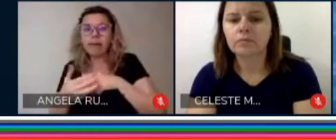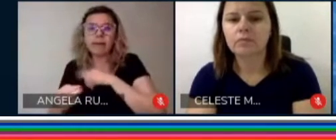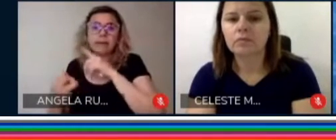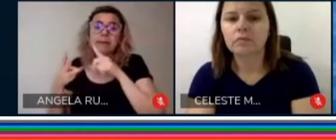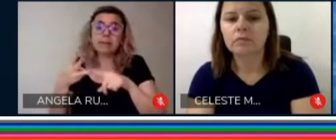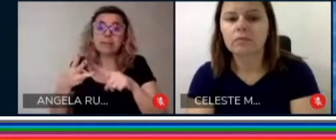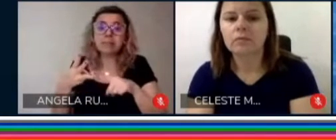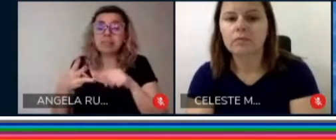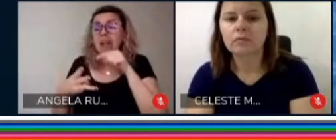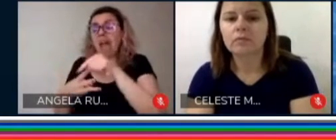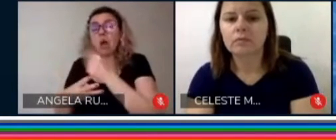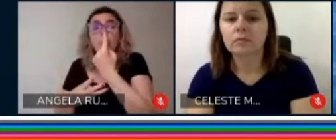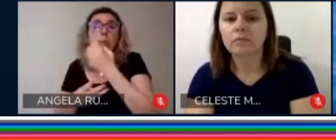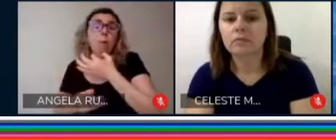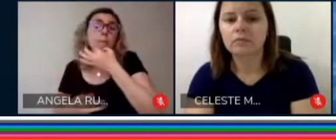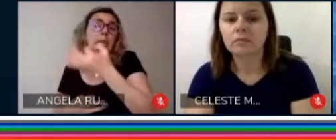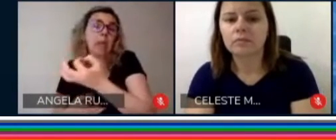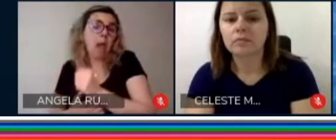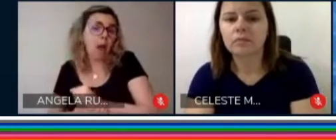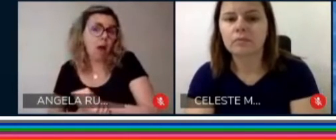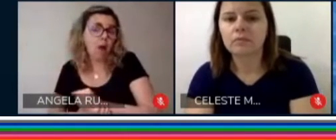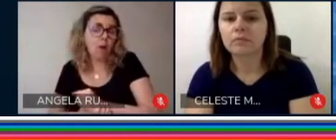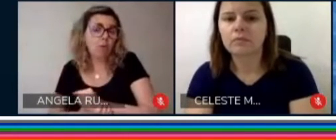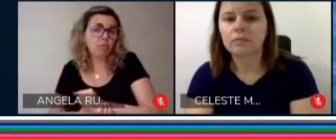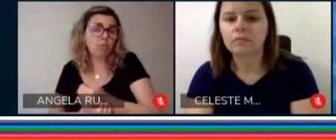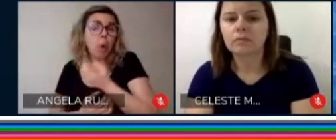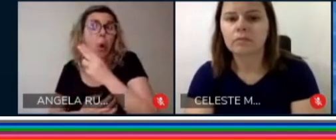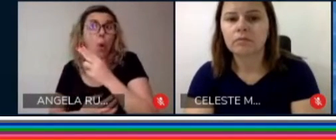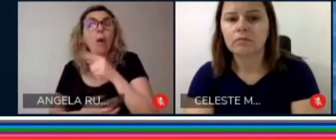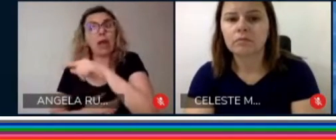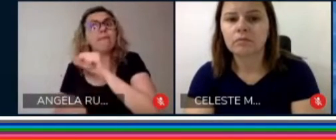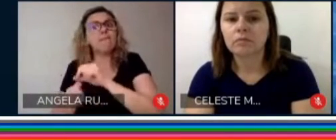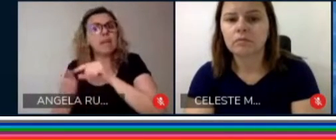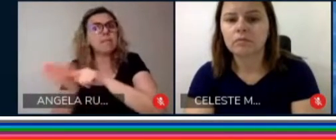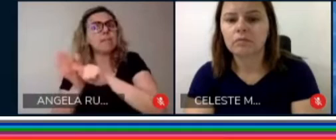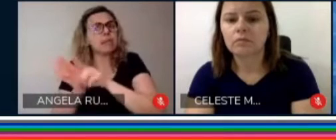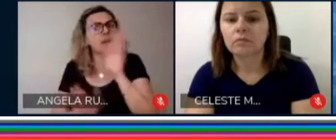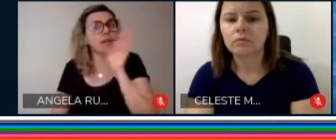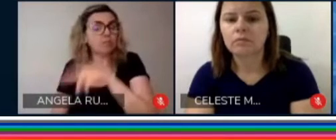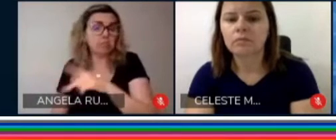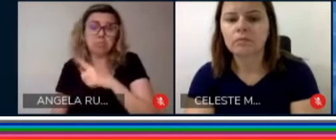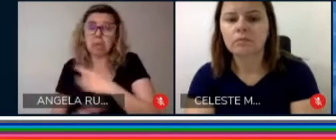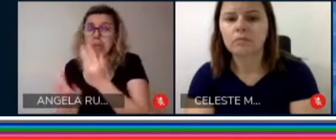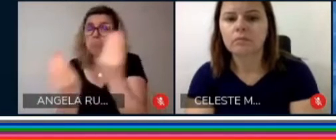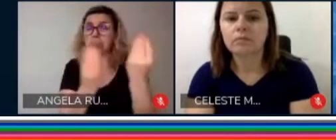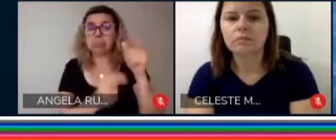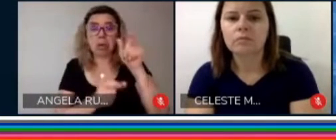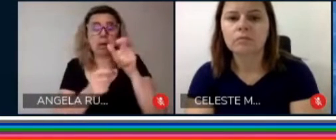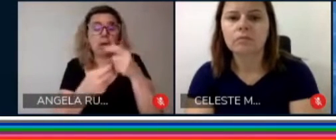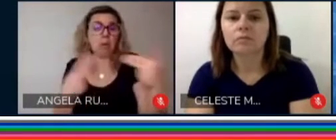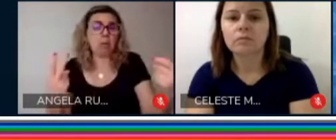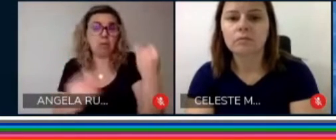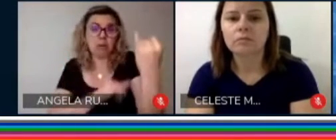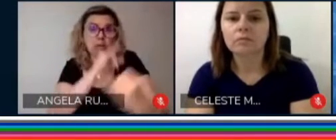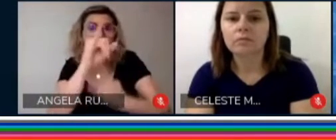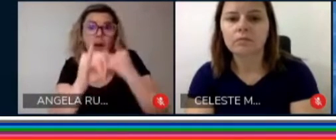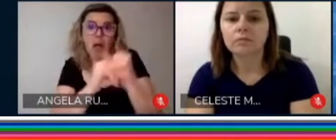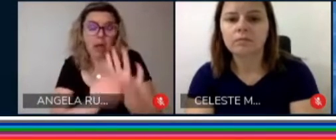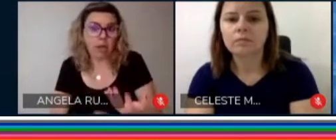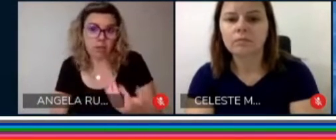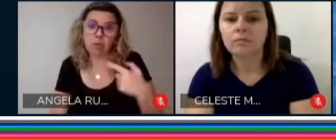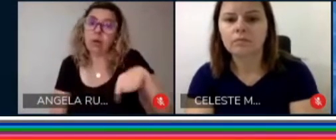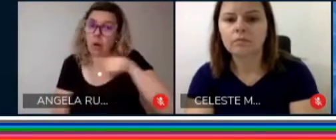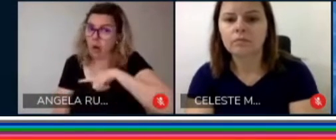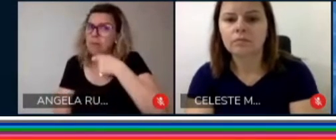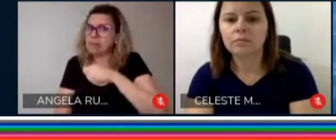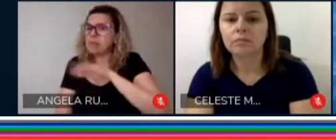ponto de vista, ele é uma opinião ou é o resultado de um estudo? Né? Existe muita coisa na internet, né? A gente vai se basear naquilo que é sério,